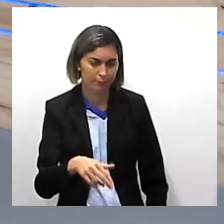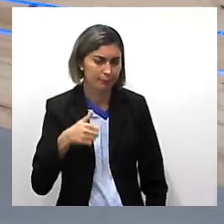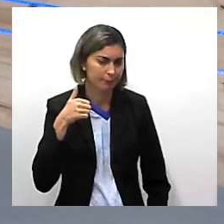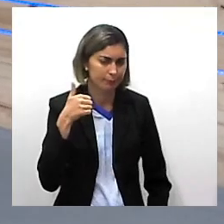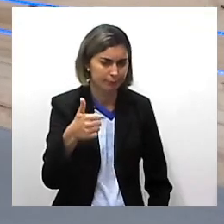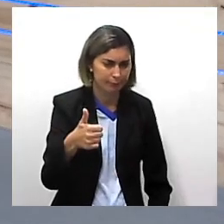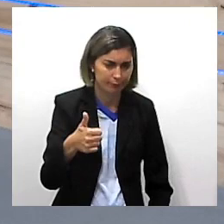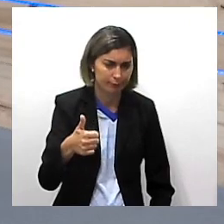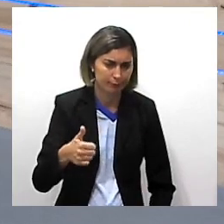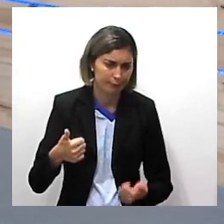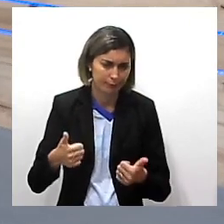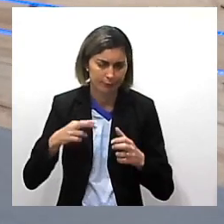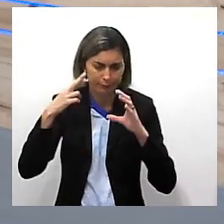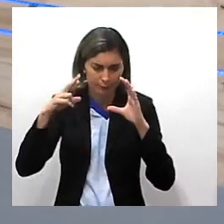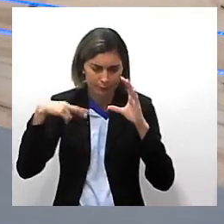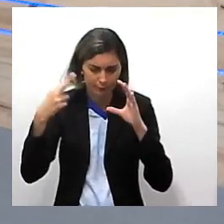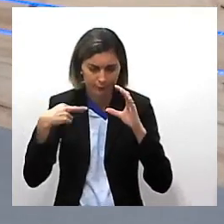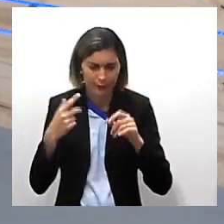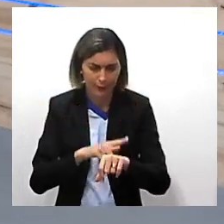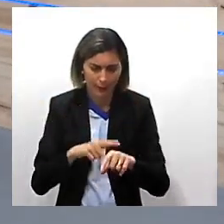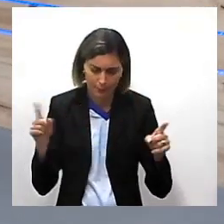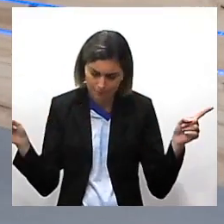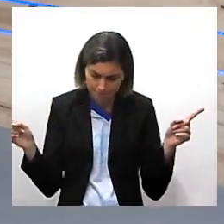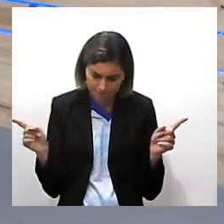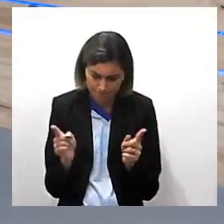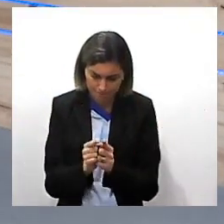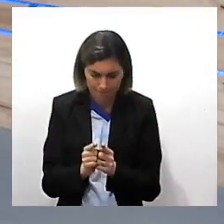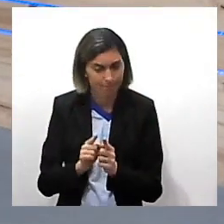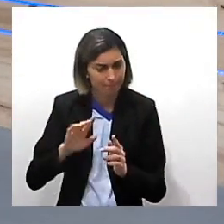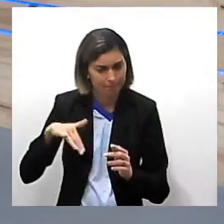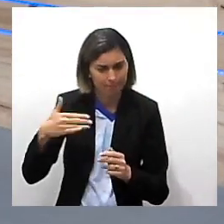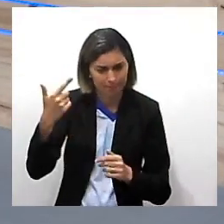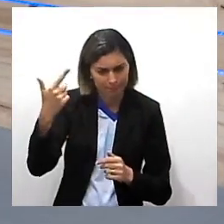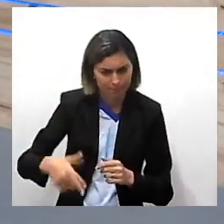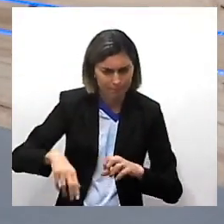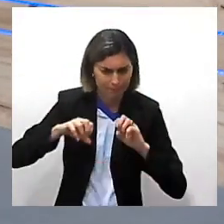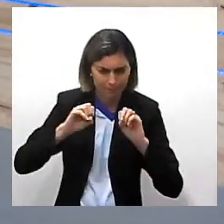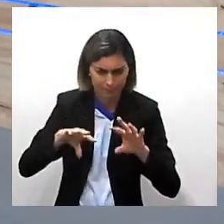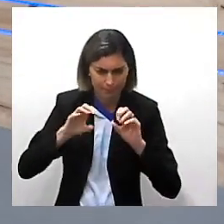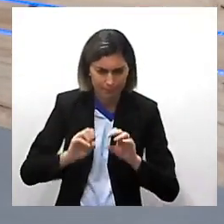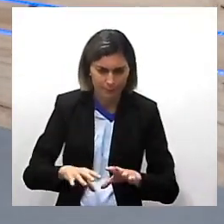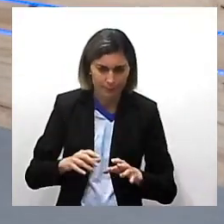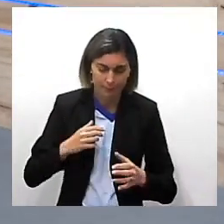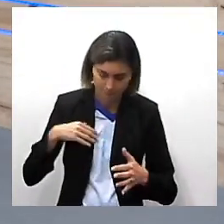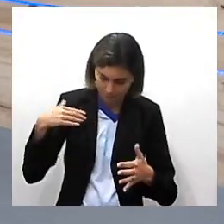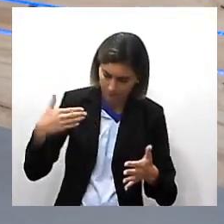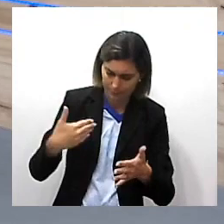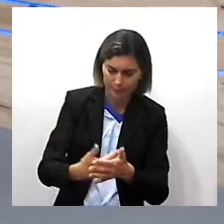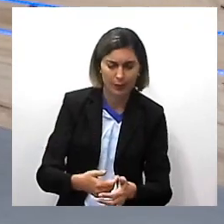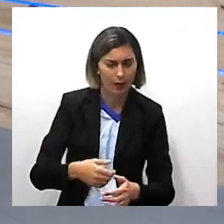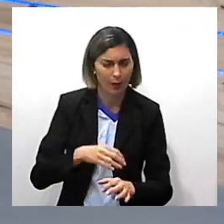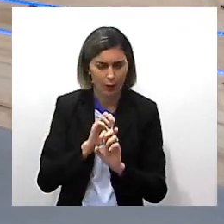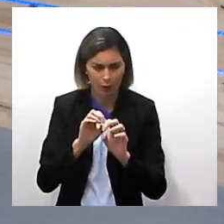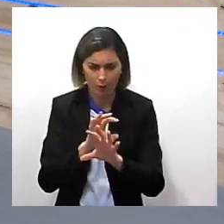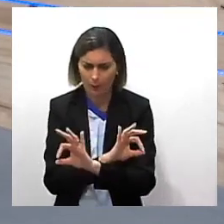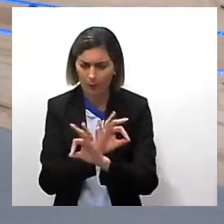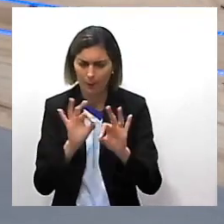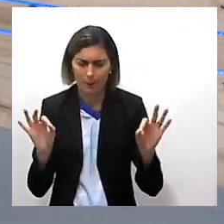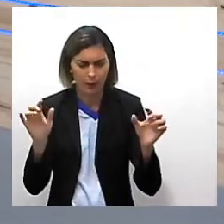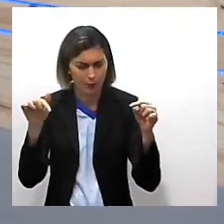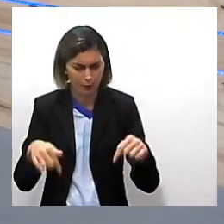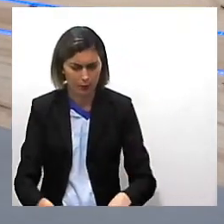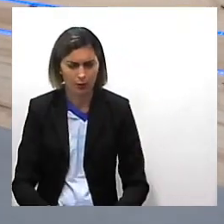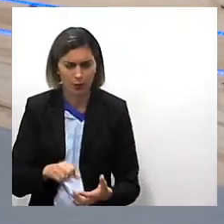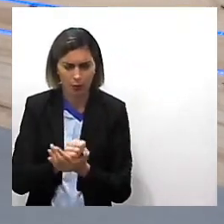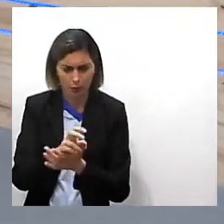beleza? Show de bola, Robertão, nosso tempo acabou. Daqui a pouquinho tem mais aula, galera. Acompanha comigo, tem uma aula massa agora